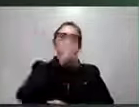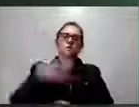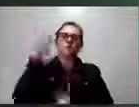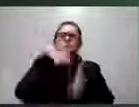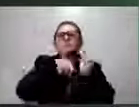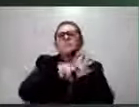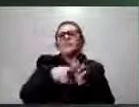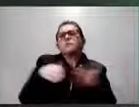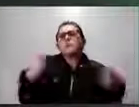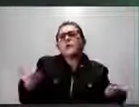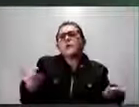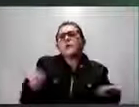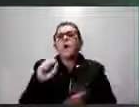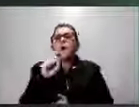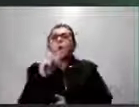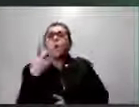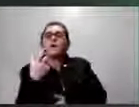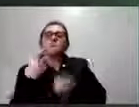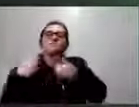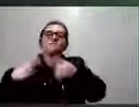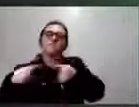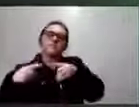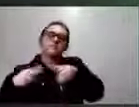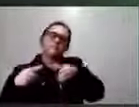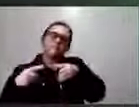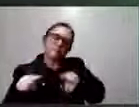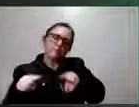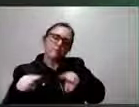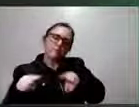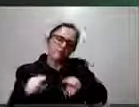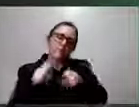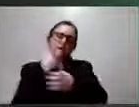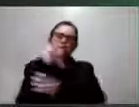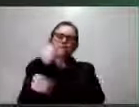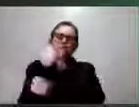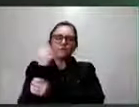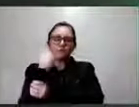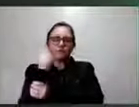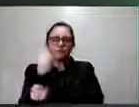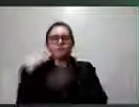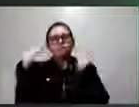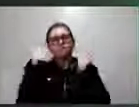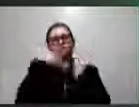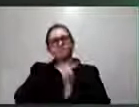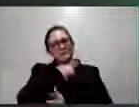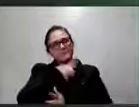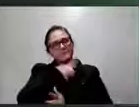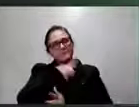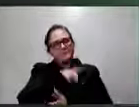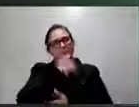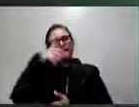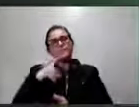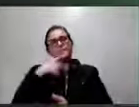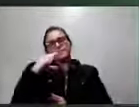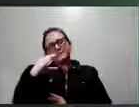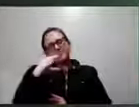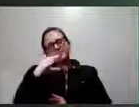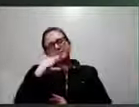é: quais são os desafios que o fisioterapeuta vai enfrentar com pacientes